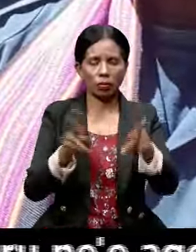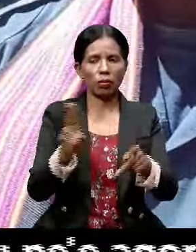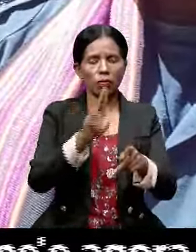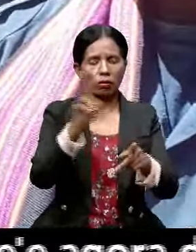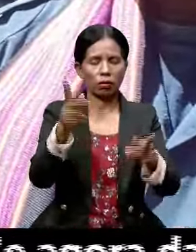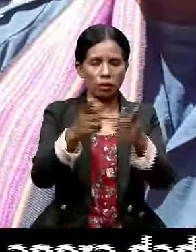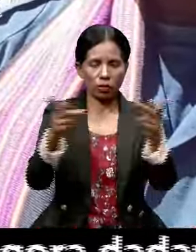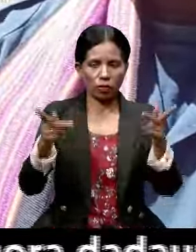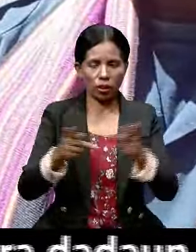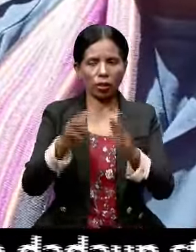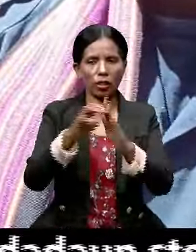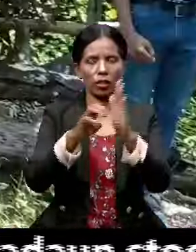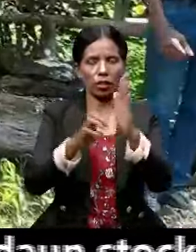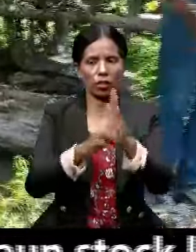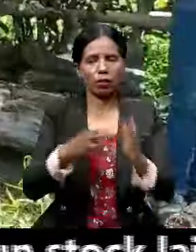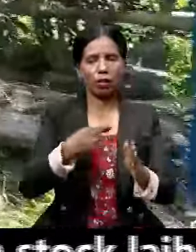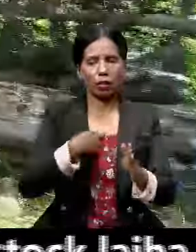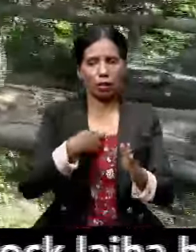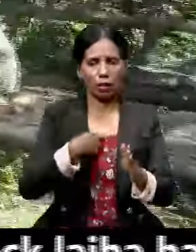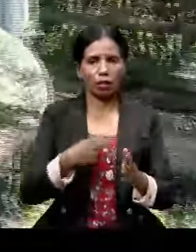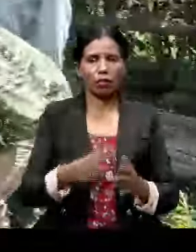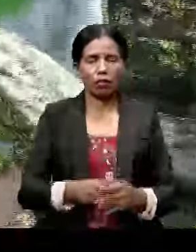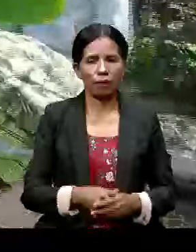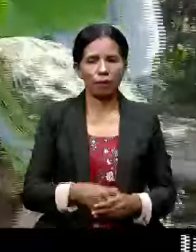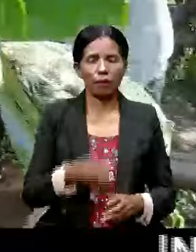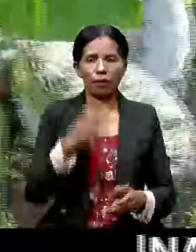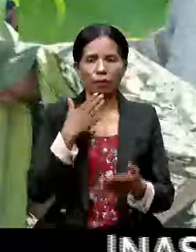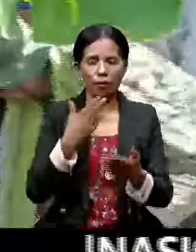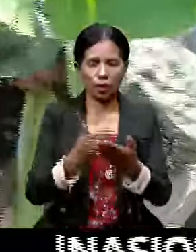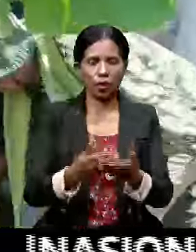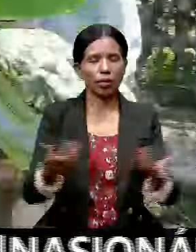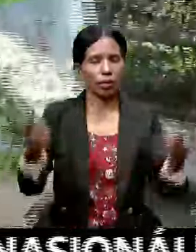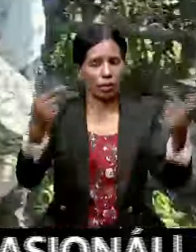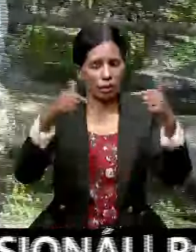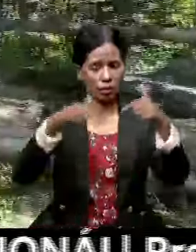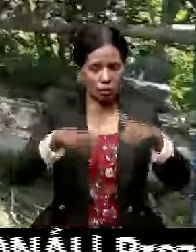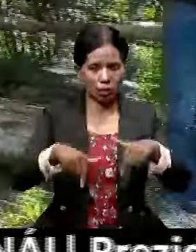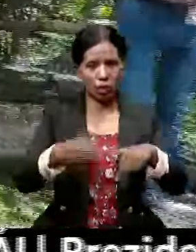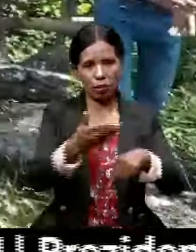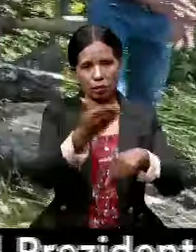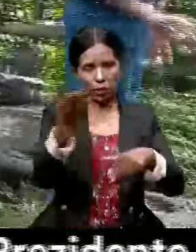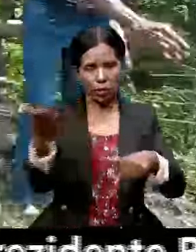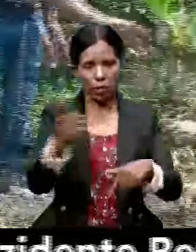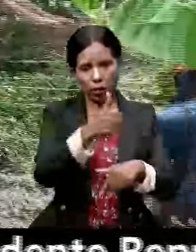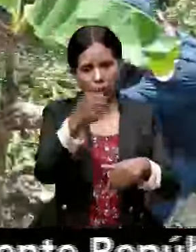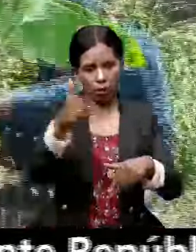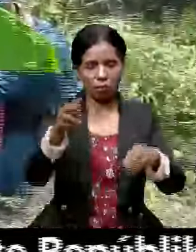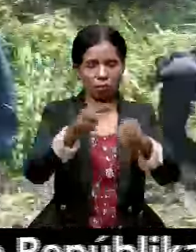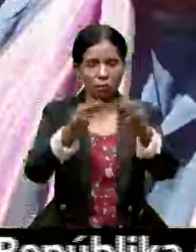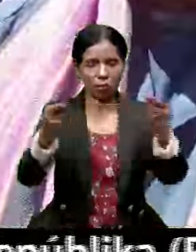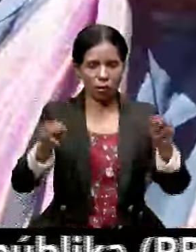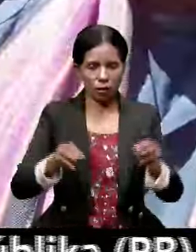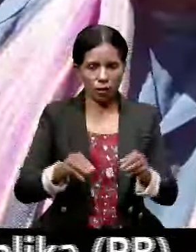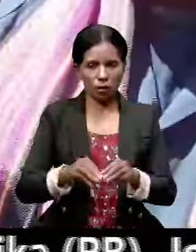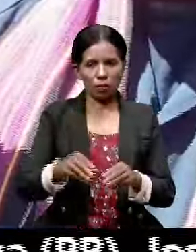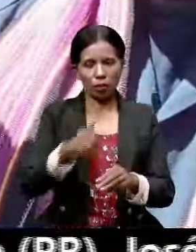nia rai. Dia clio, fila vai imi, idei de nia moris,